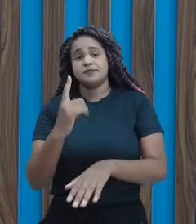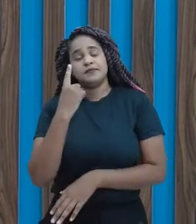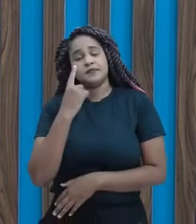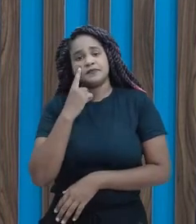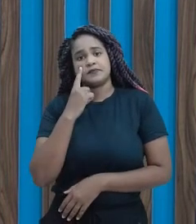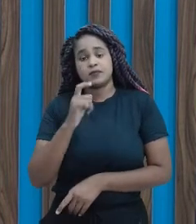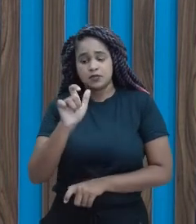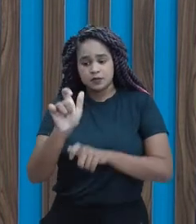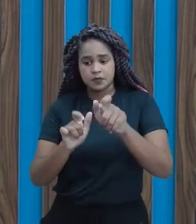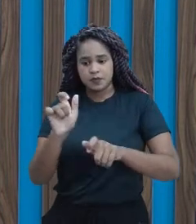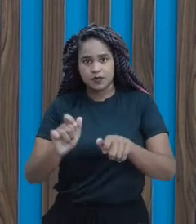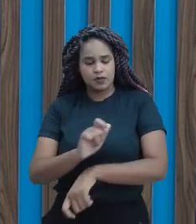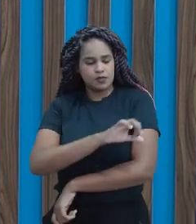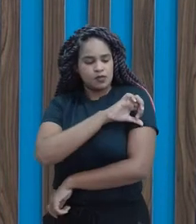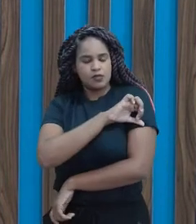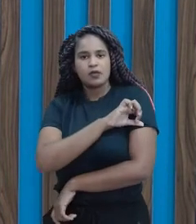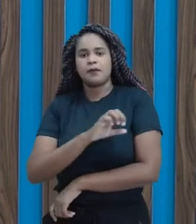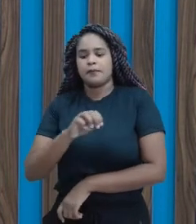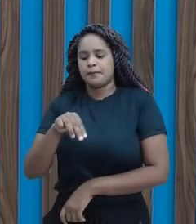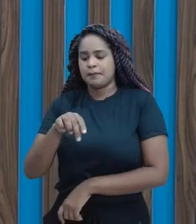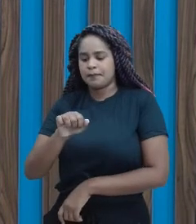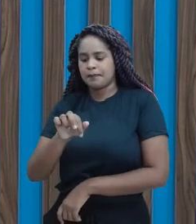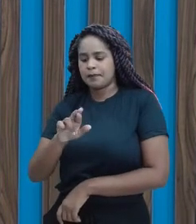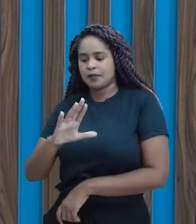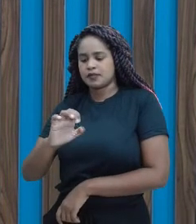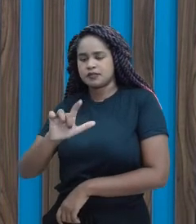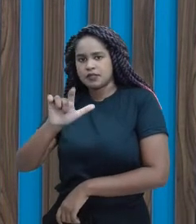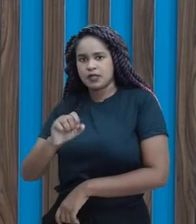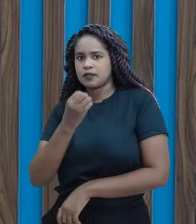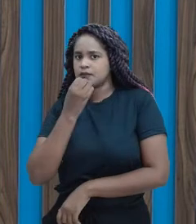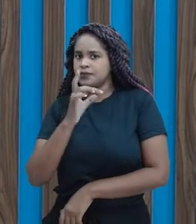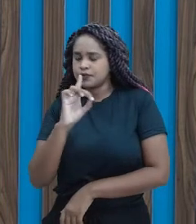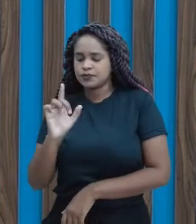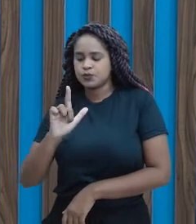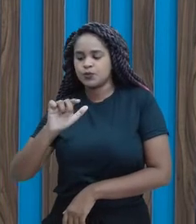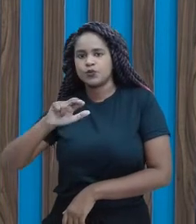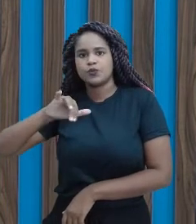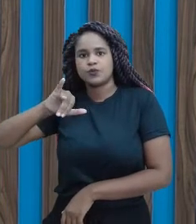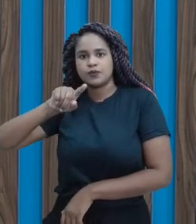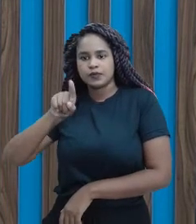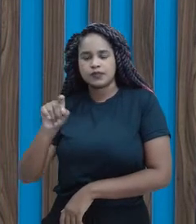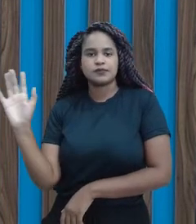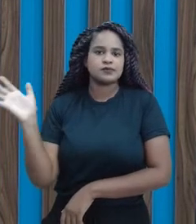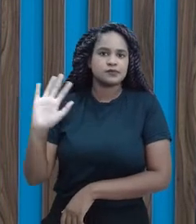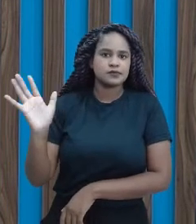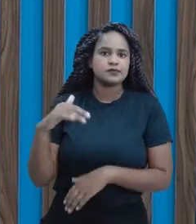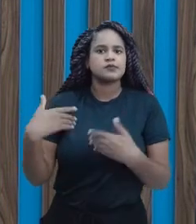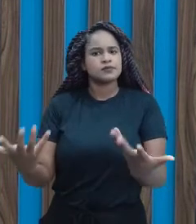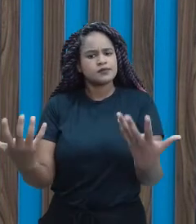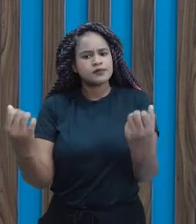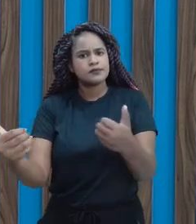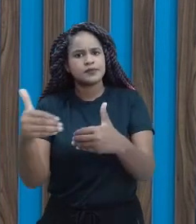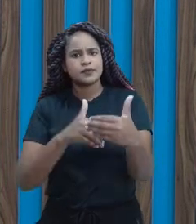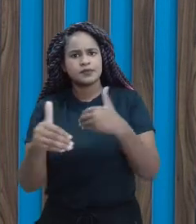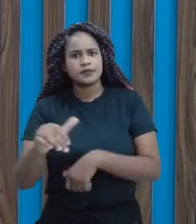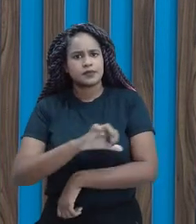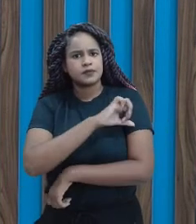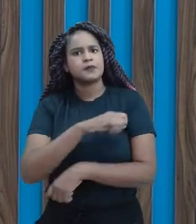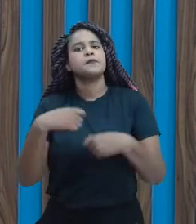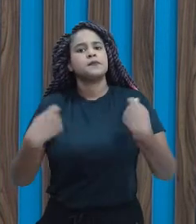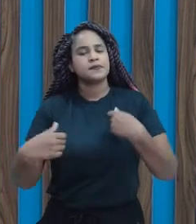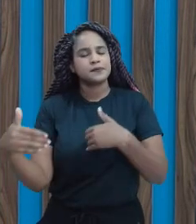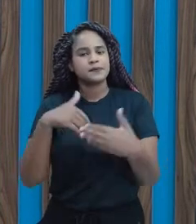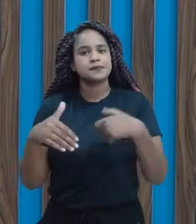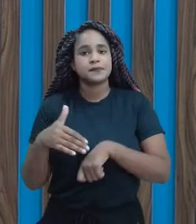seguinte, o pessoal do 9º ano aqui, apareceu o Marcelo agora dizendo bom dia, né? O Luiz, olá. Então, vamos lá, vamos participar. O nono ano está precisando de mais